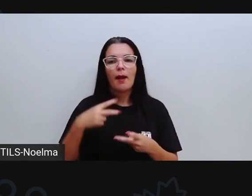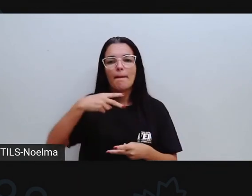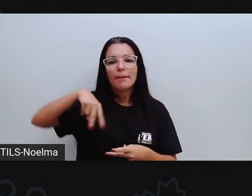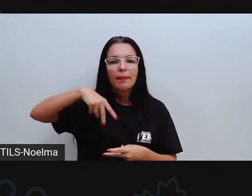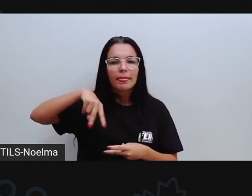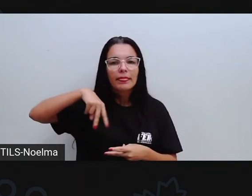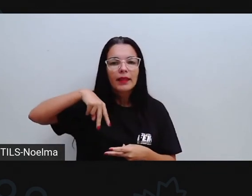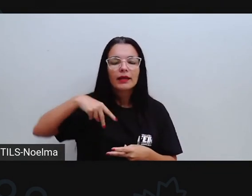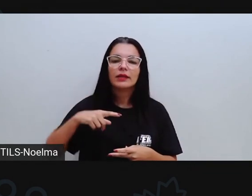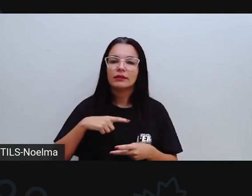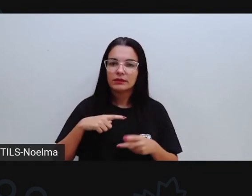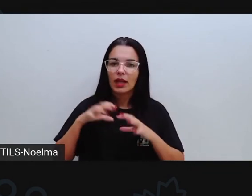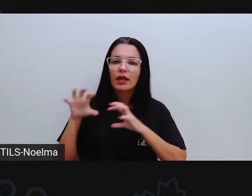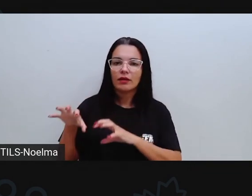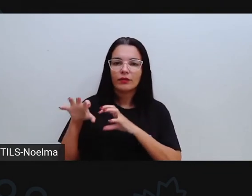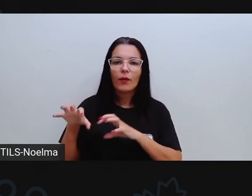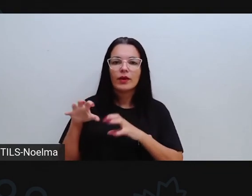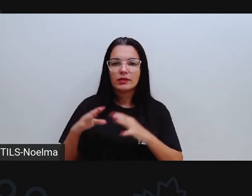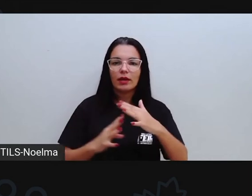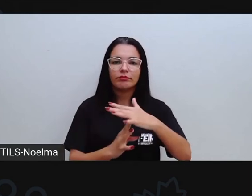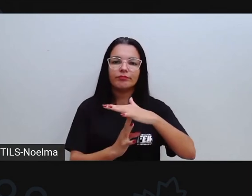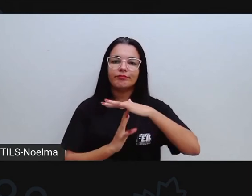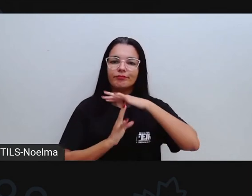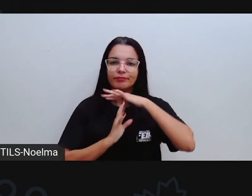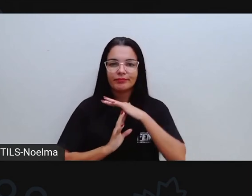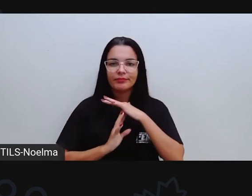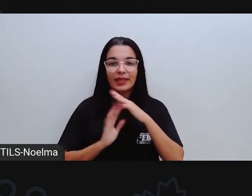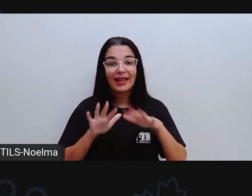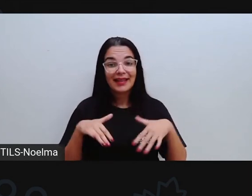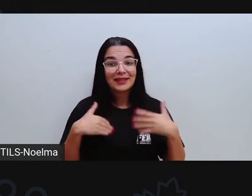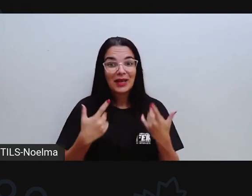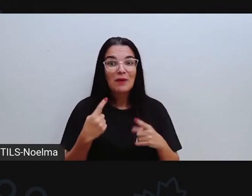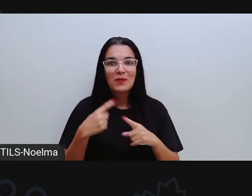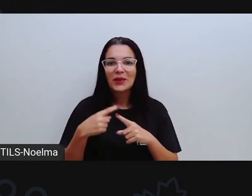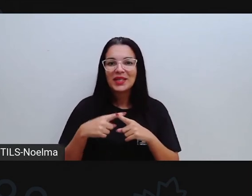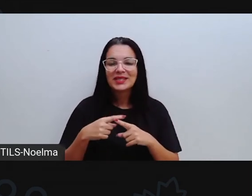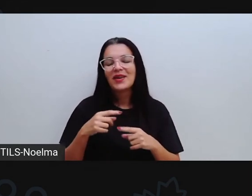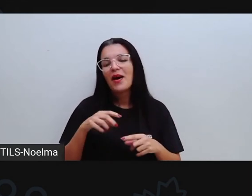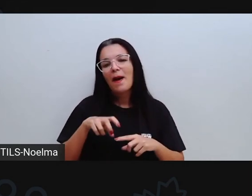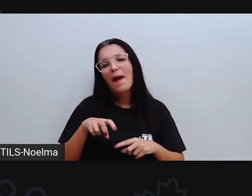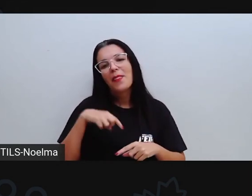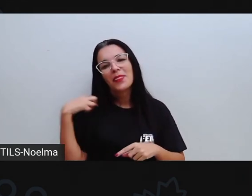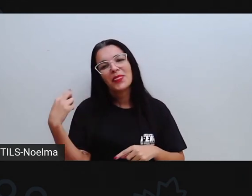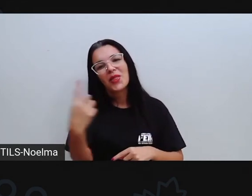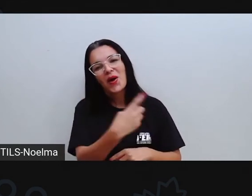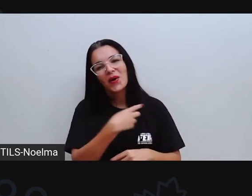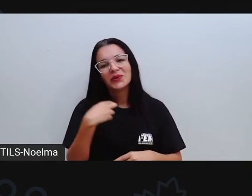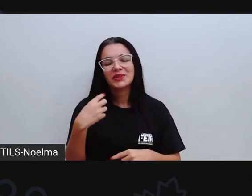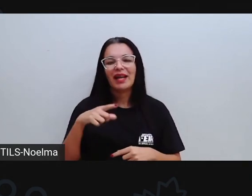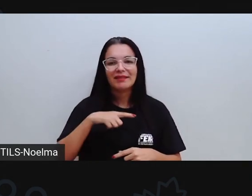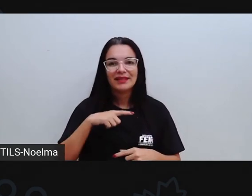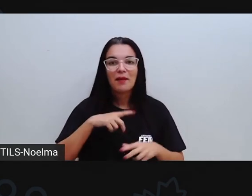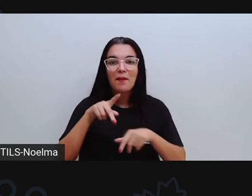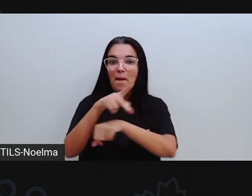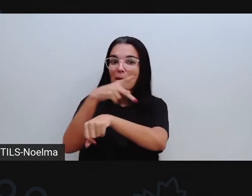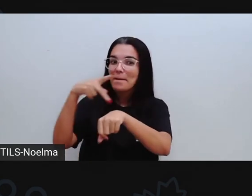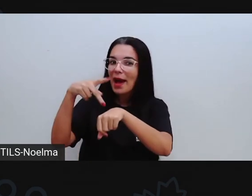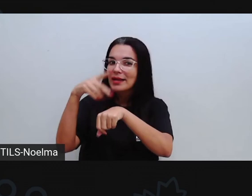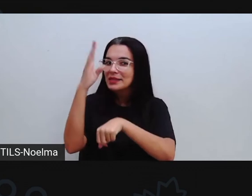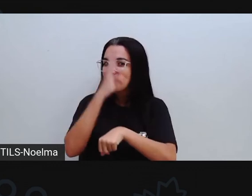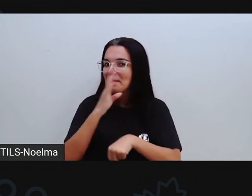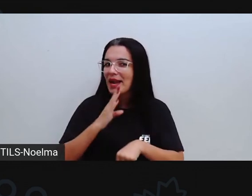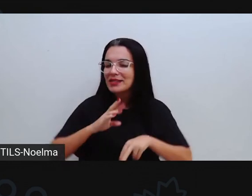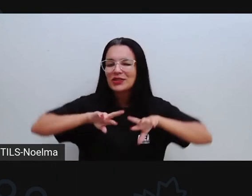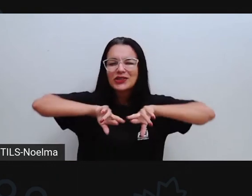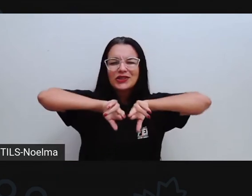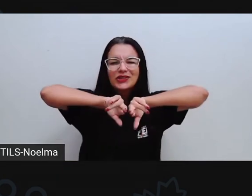desses imigrantes, certo? E é devido a isso que nós somos aí um país diverso, um país